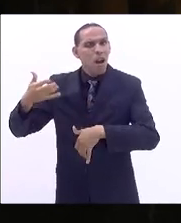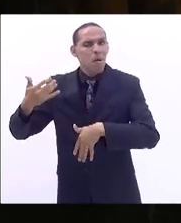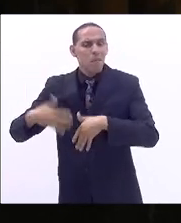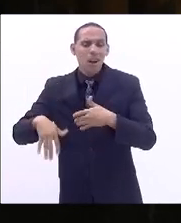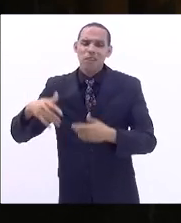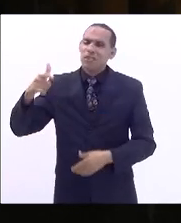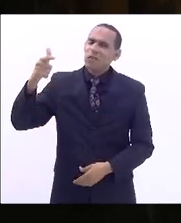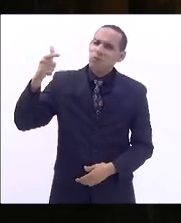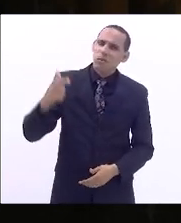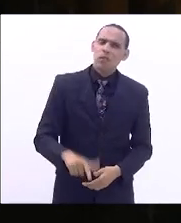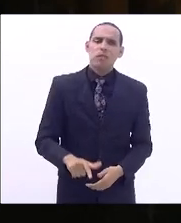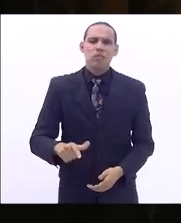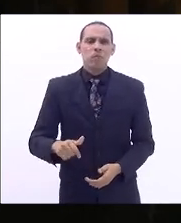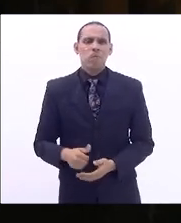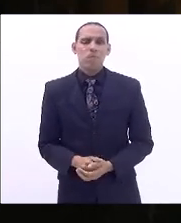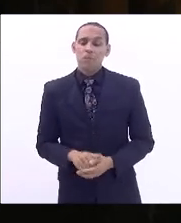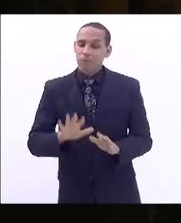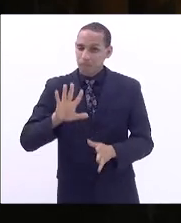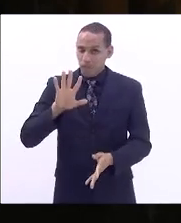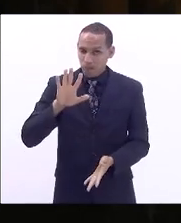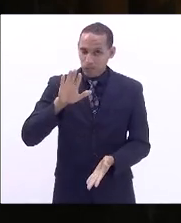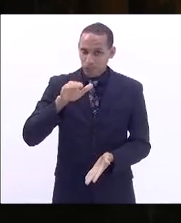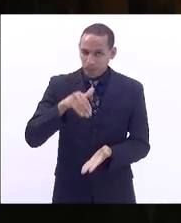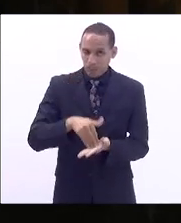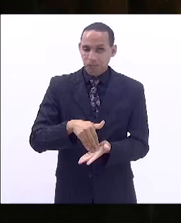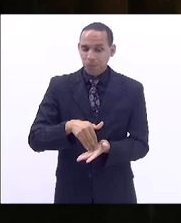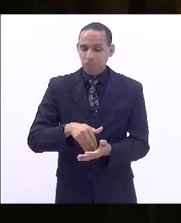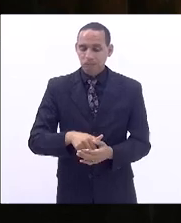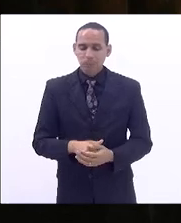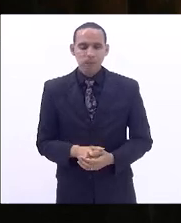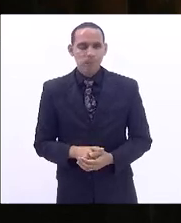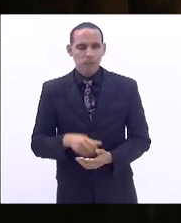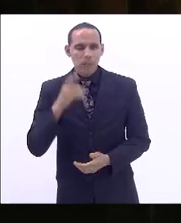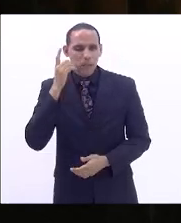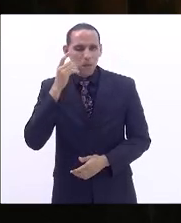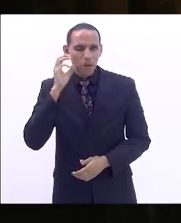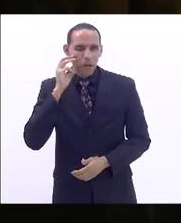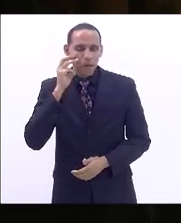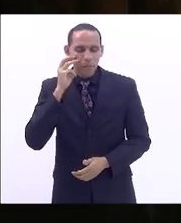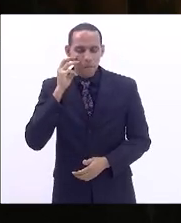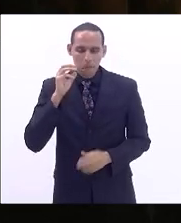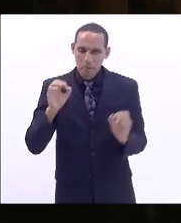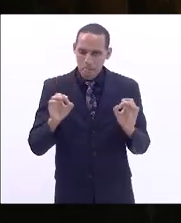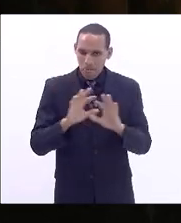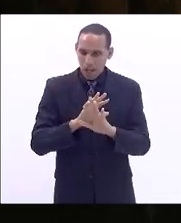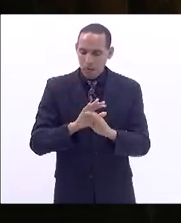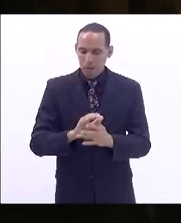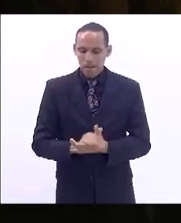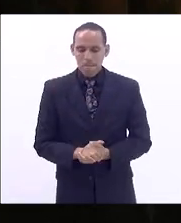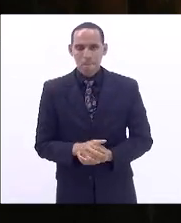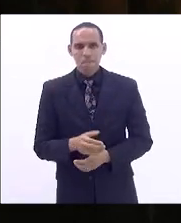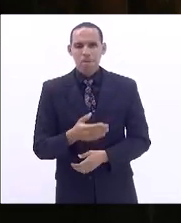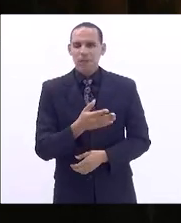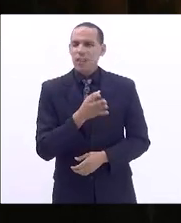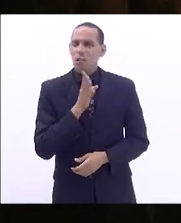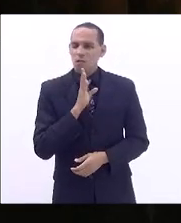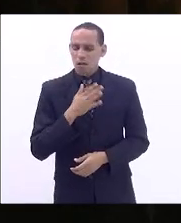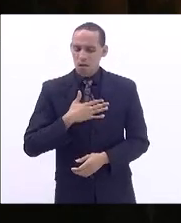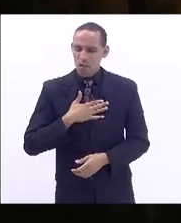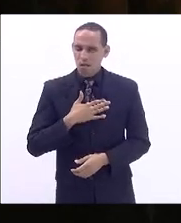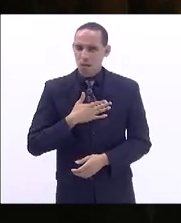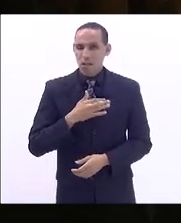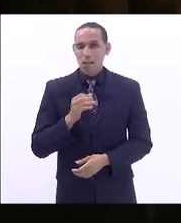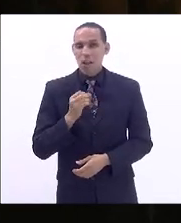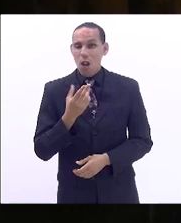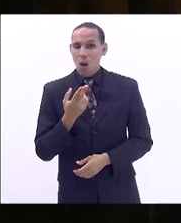vez desse assunto mas para finalizar as minhas palavras deputado waldeck Oi e para quem me conhece para